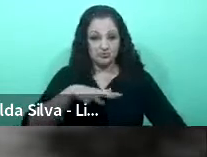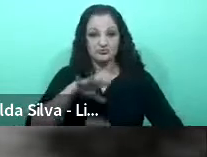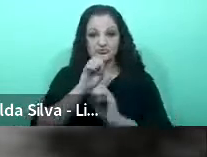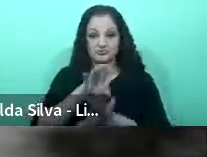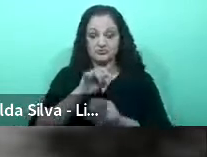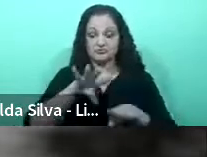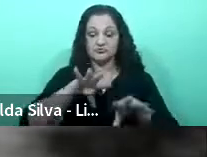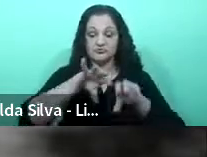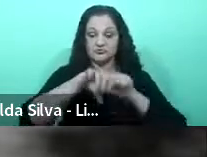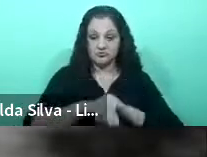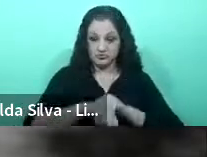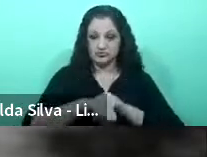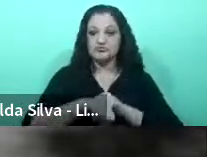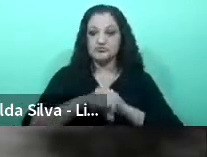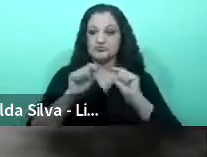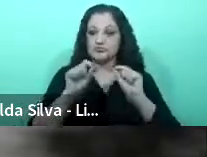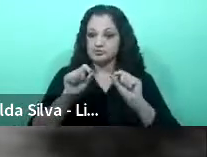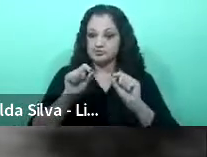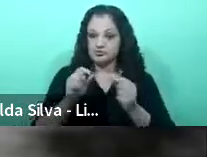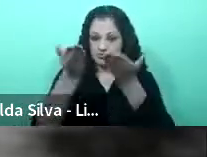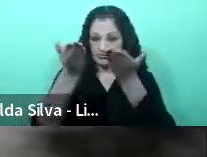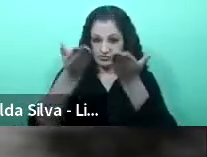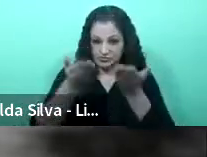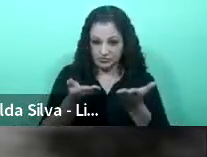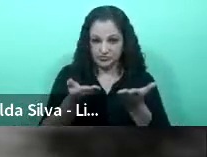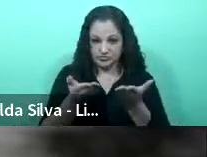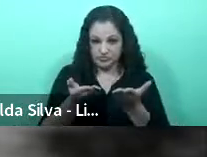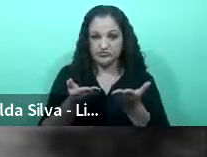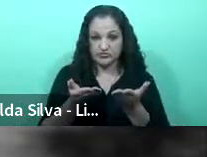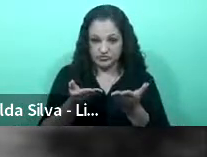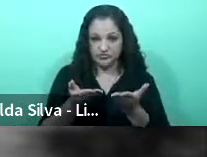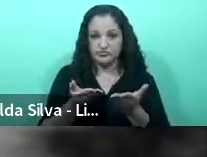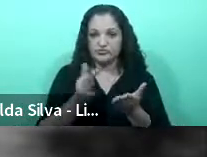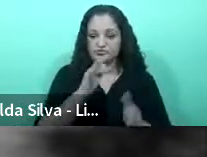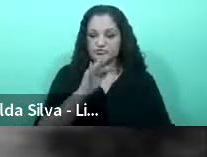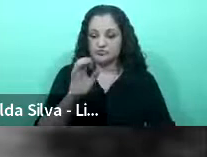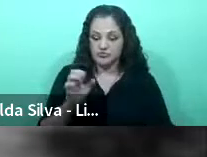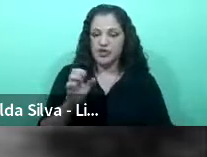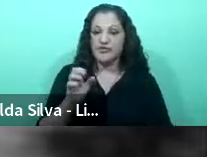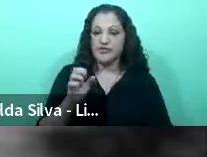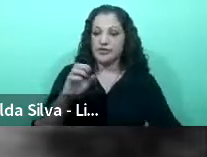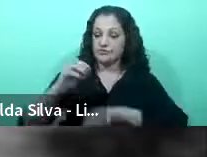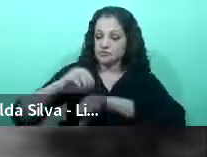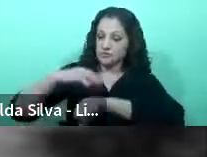docente. Seguir aí a orientação da Fê na encomenda dessa fala.